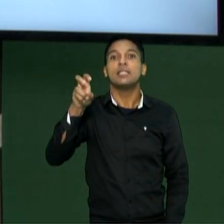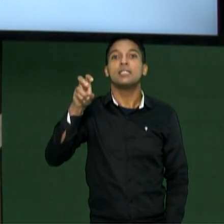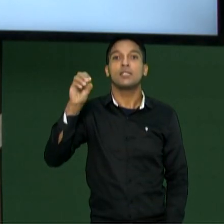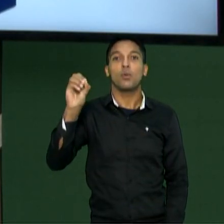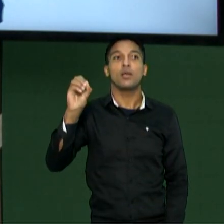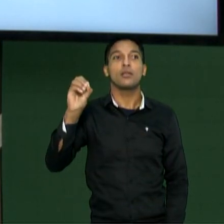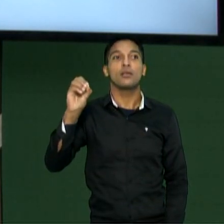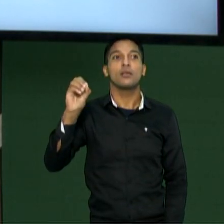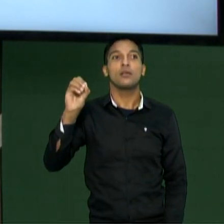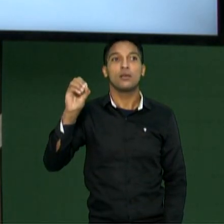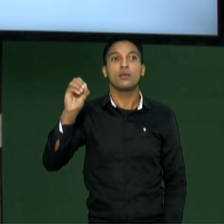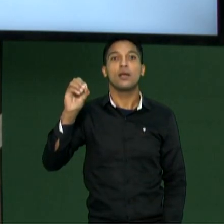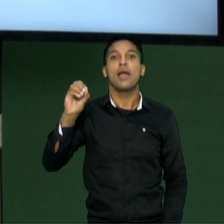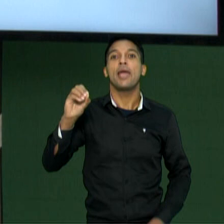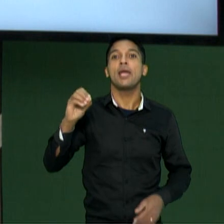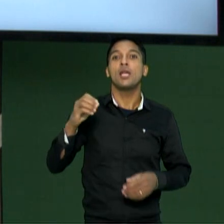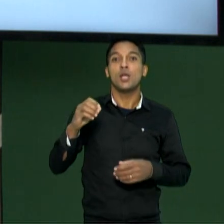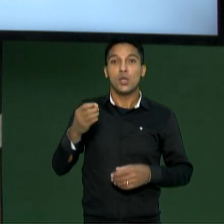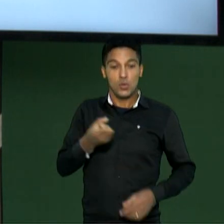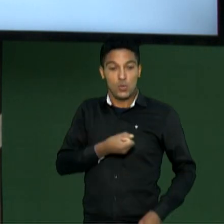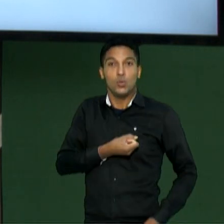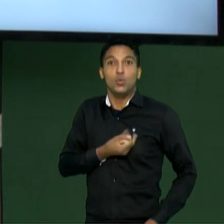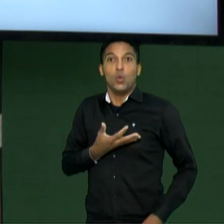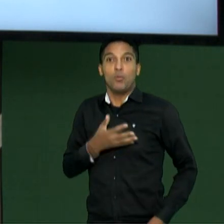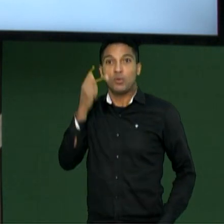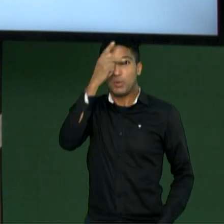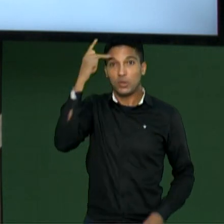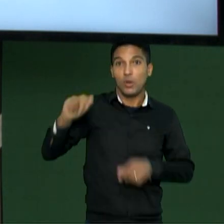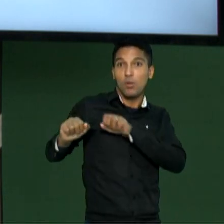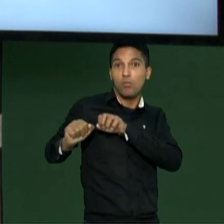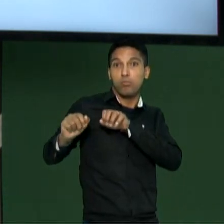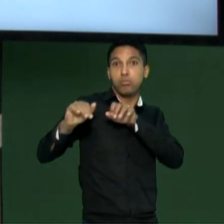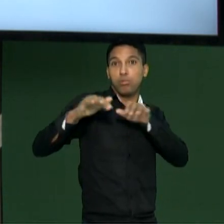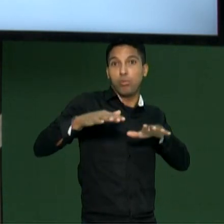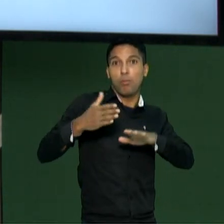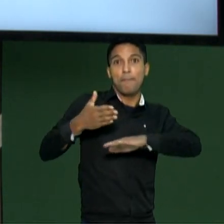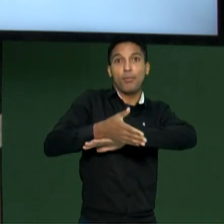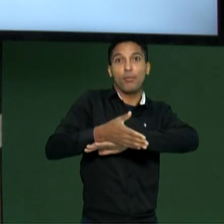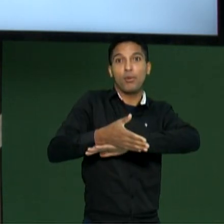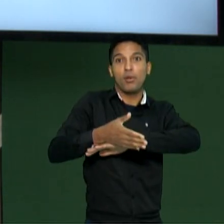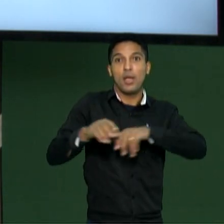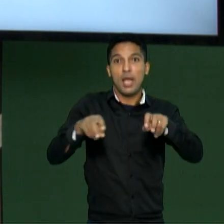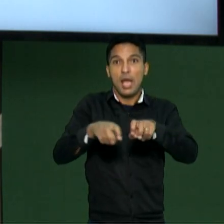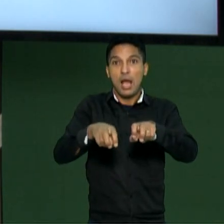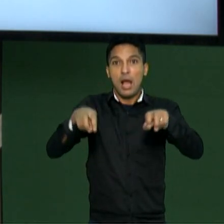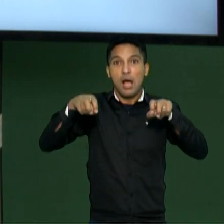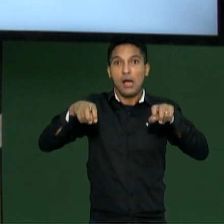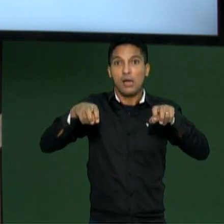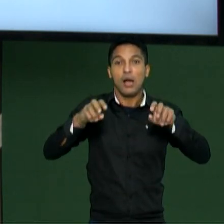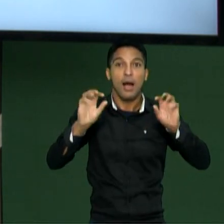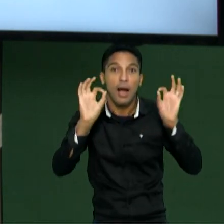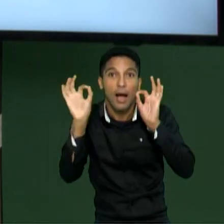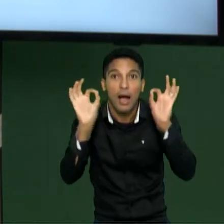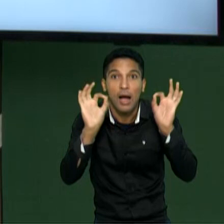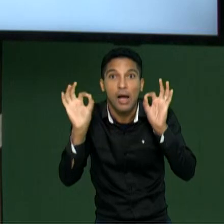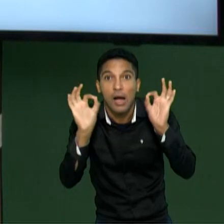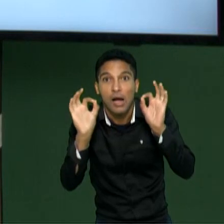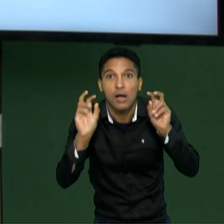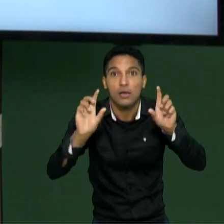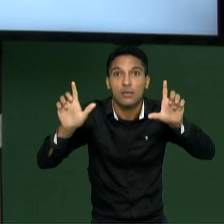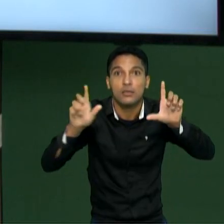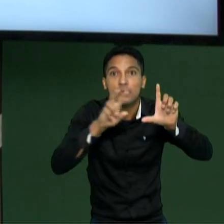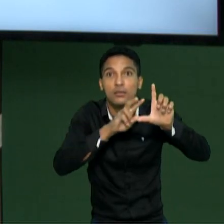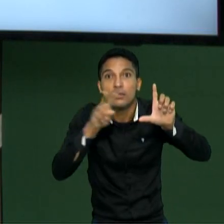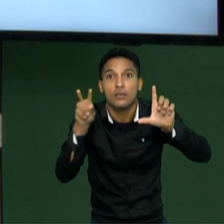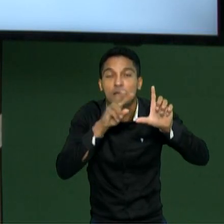função, calcula e vai ver que vai dar os R$ 950. Se não deu R$ 950 fazendo todas as contas corretas,